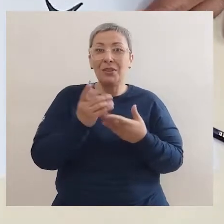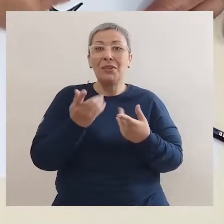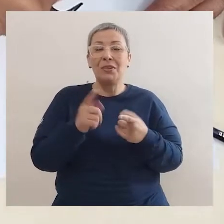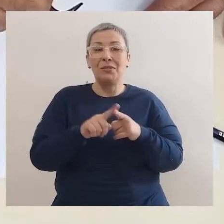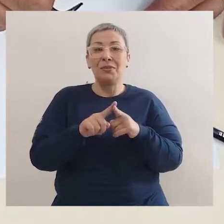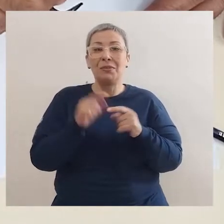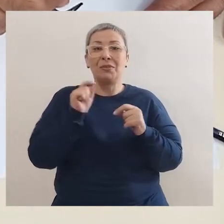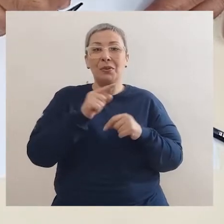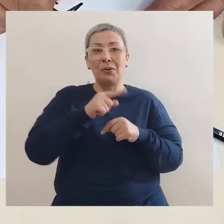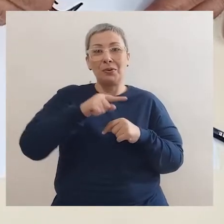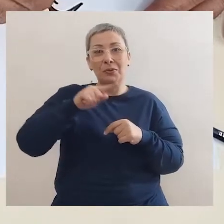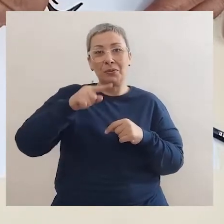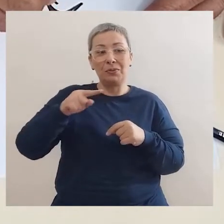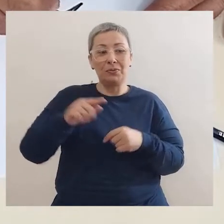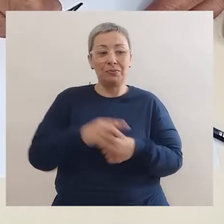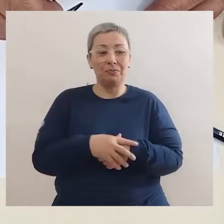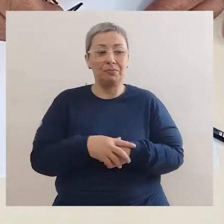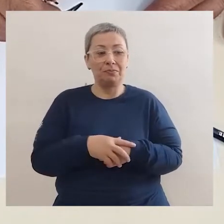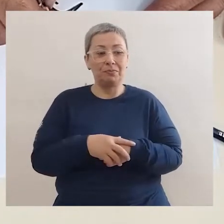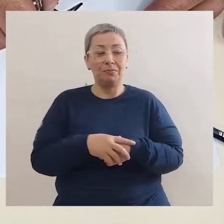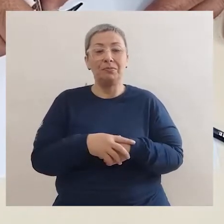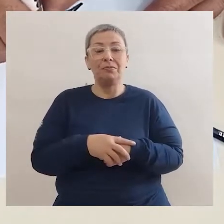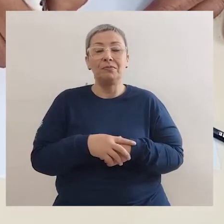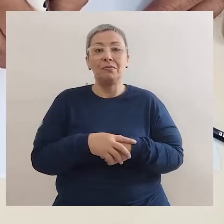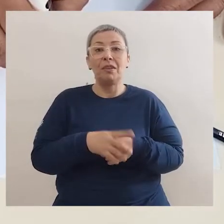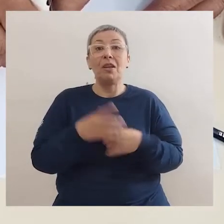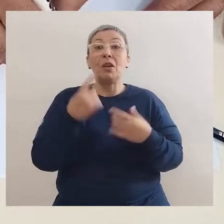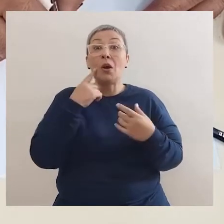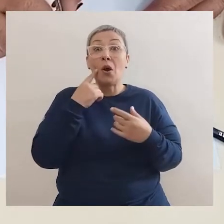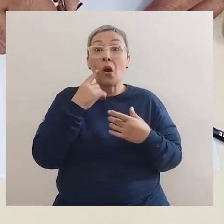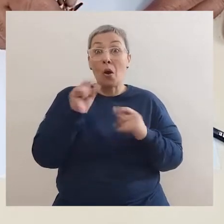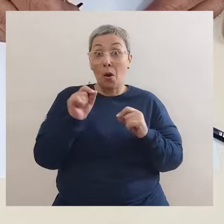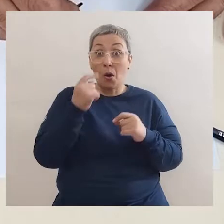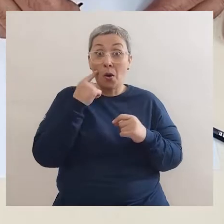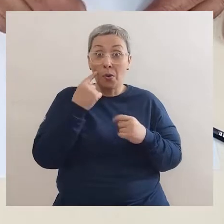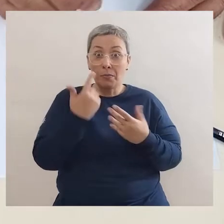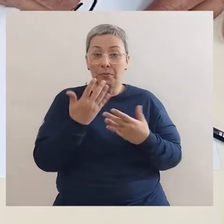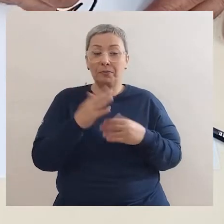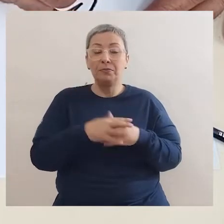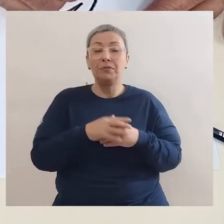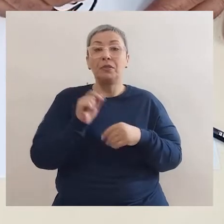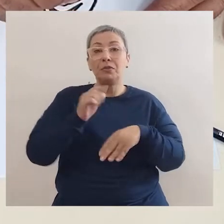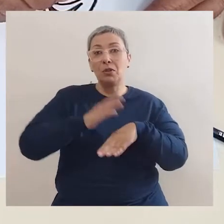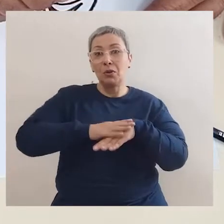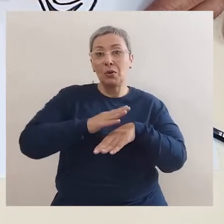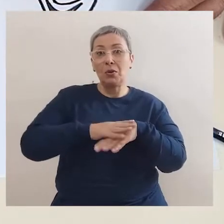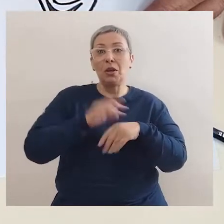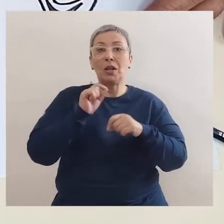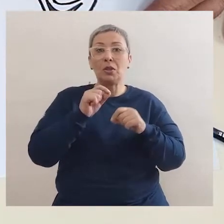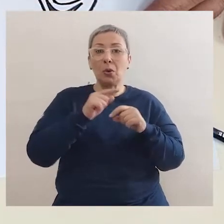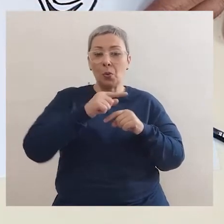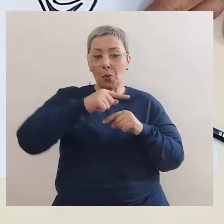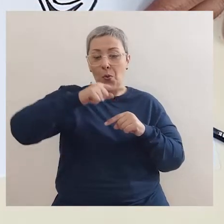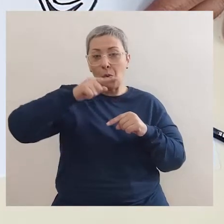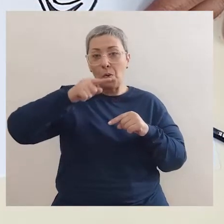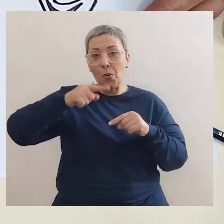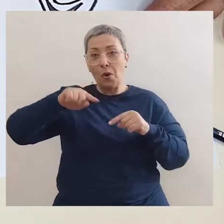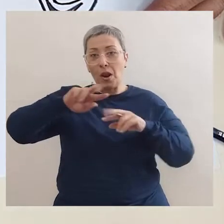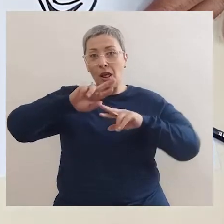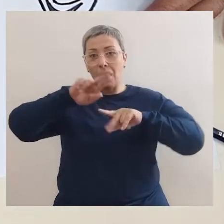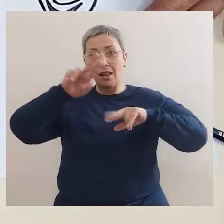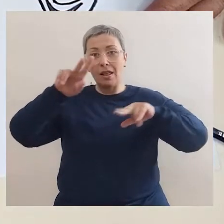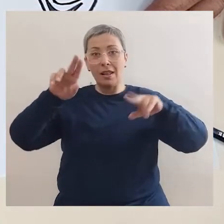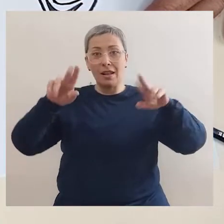aqui, eu tô contornando aqui os vários peixinhos. Eu vou terminar de contornar tudo e aí a gente vai ter o nosso